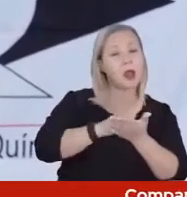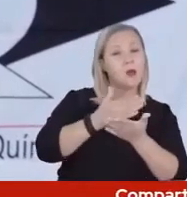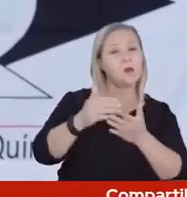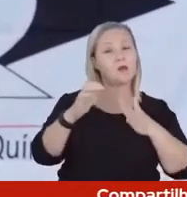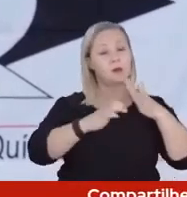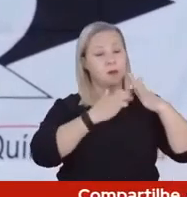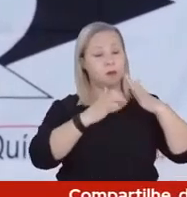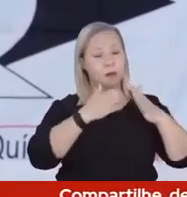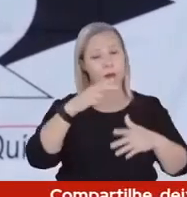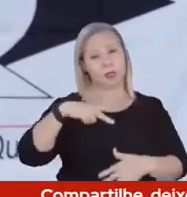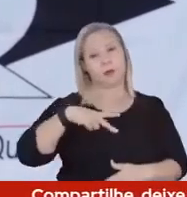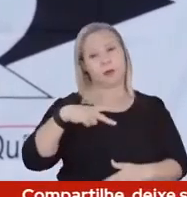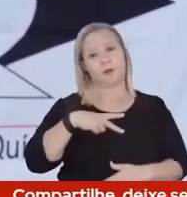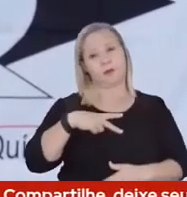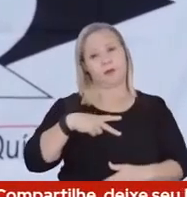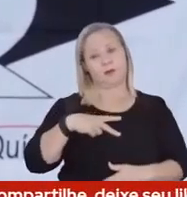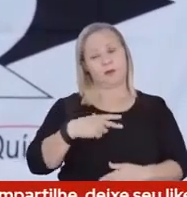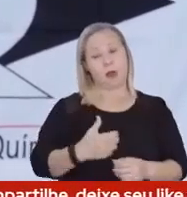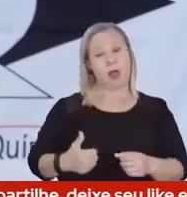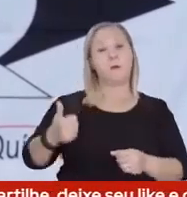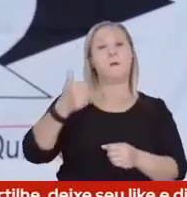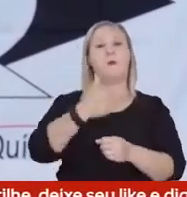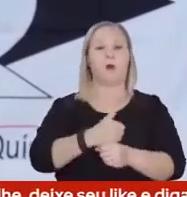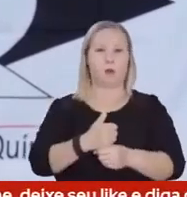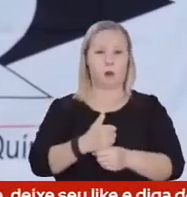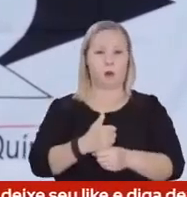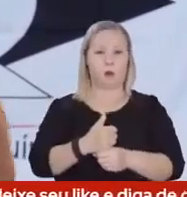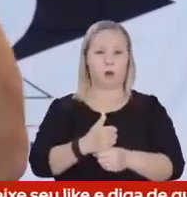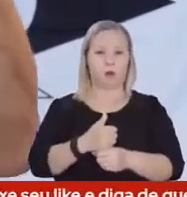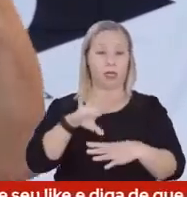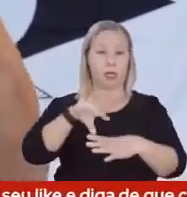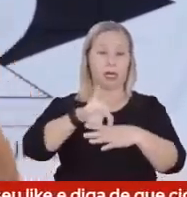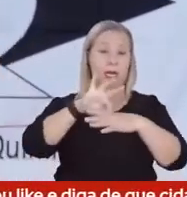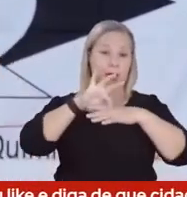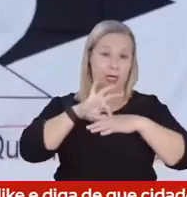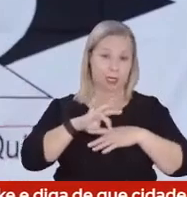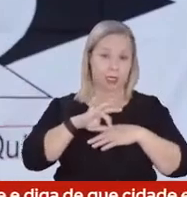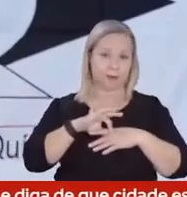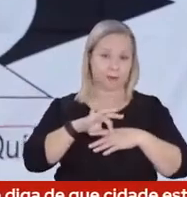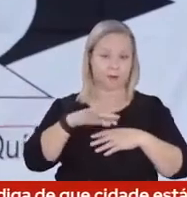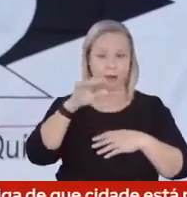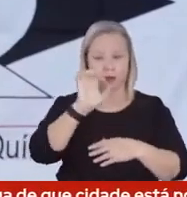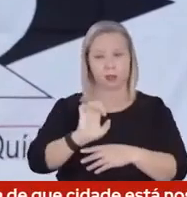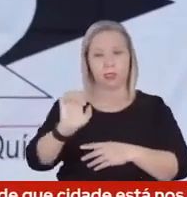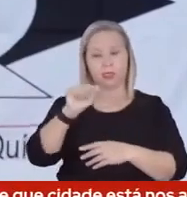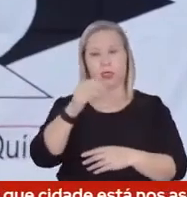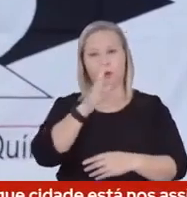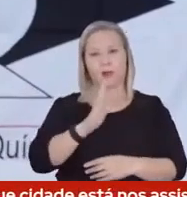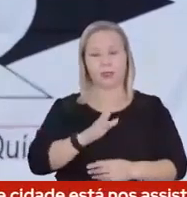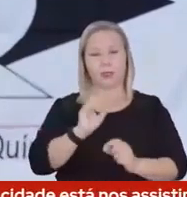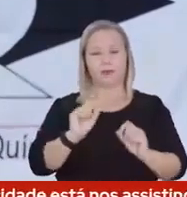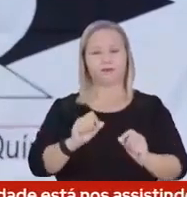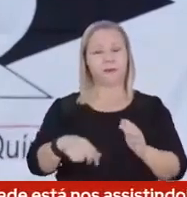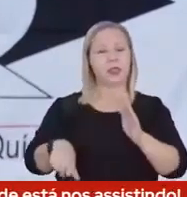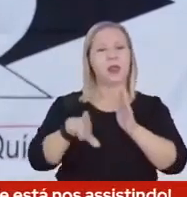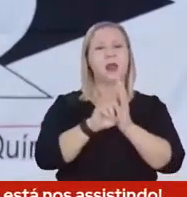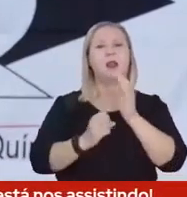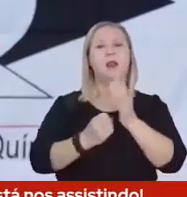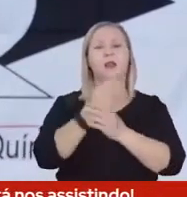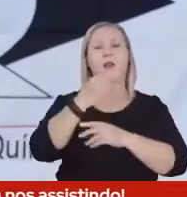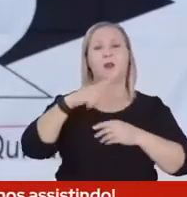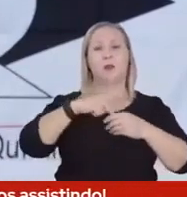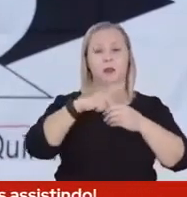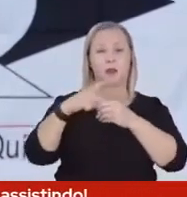monopólio do Estado brasileiro. A lei brasileira dizia, e a lei que criou a Petrobras e o estatuto original da Petrobras